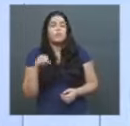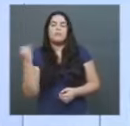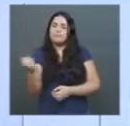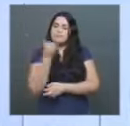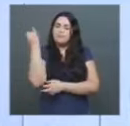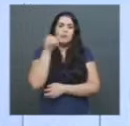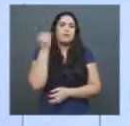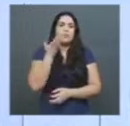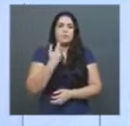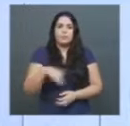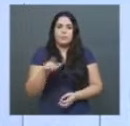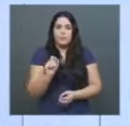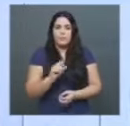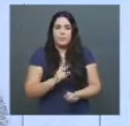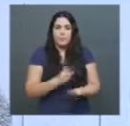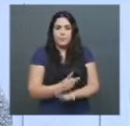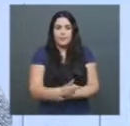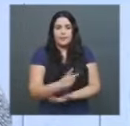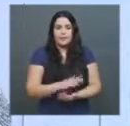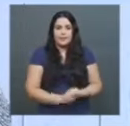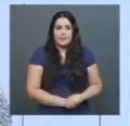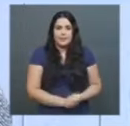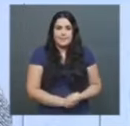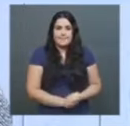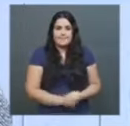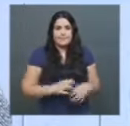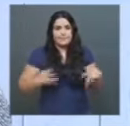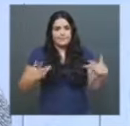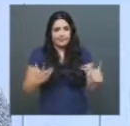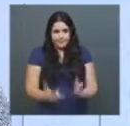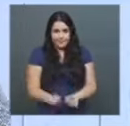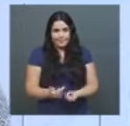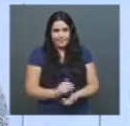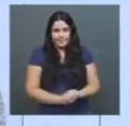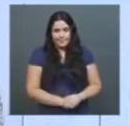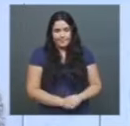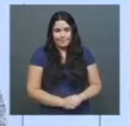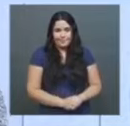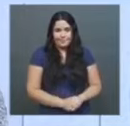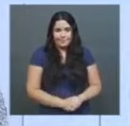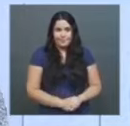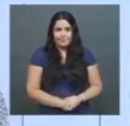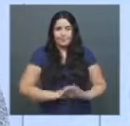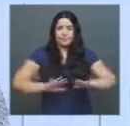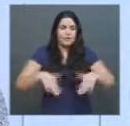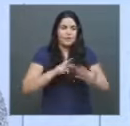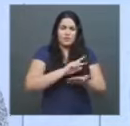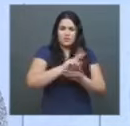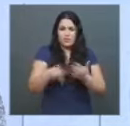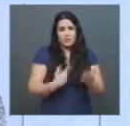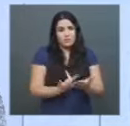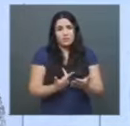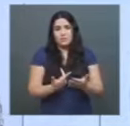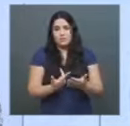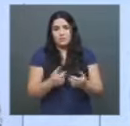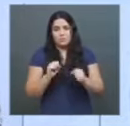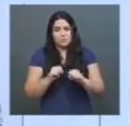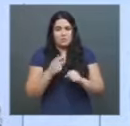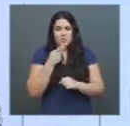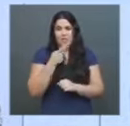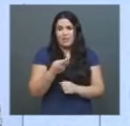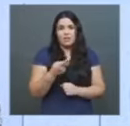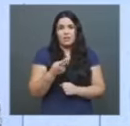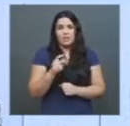que essa criança continue, né, com uma qualidade do cuidado. Então, são várias ações, né, que a gente poderia citar